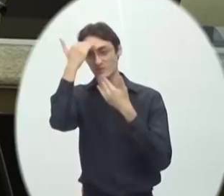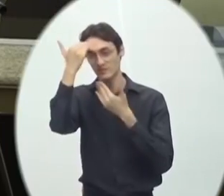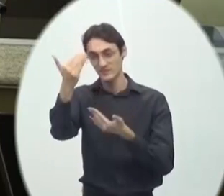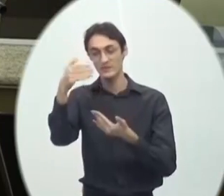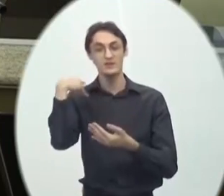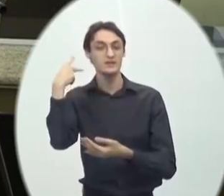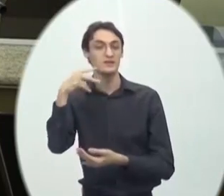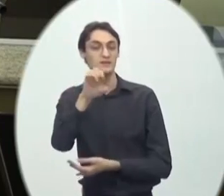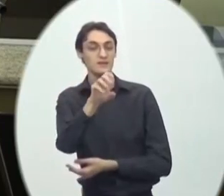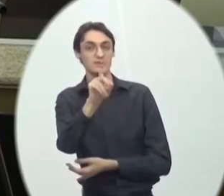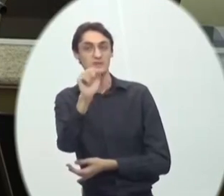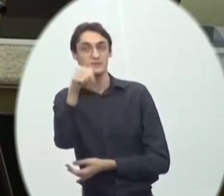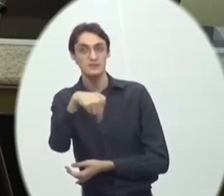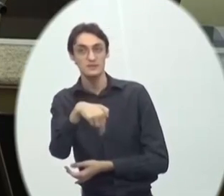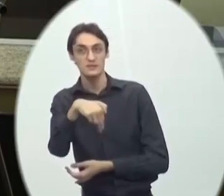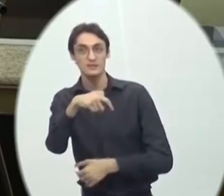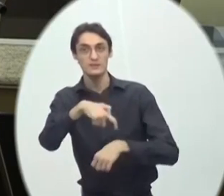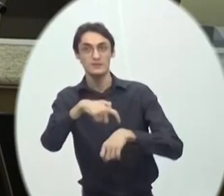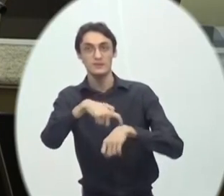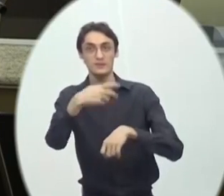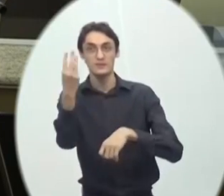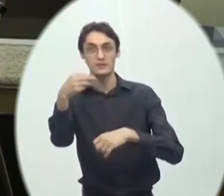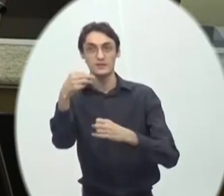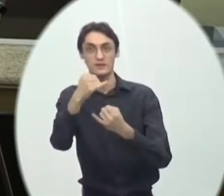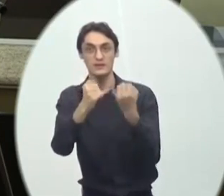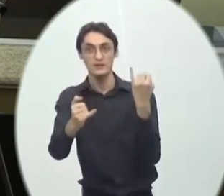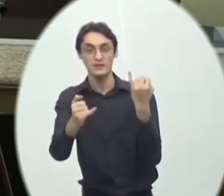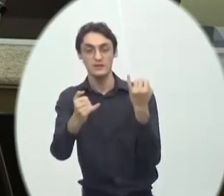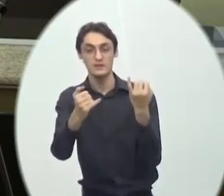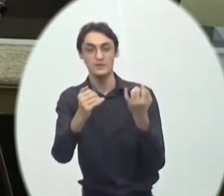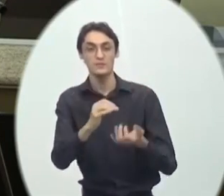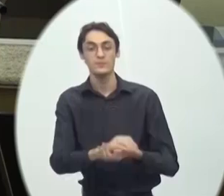palavra, vereador Edson Luiz Nascimento Paiol. Vossa Excelência põe 3 minutos e meio.